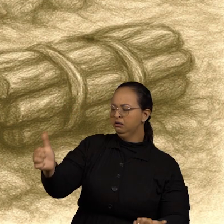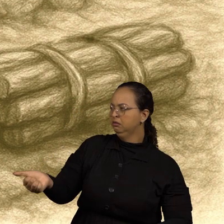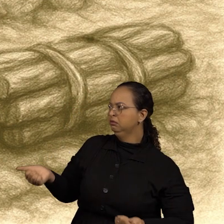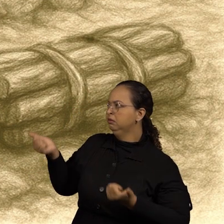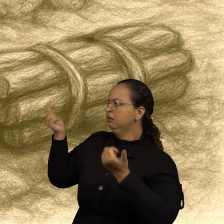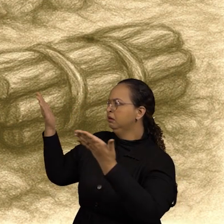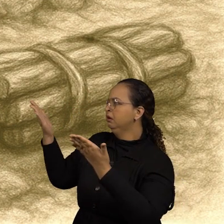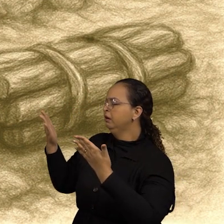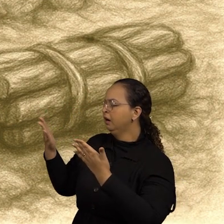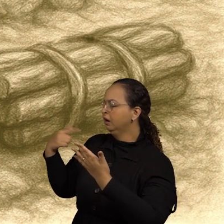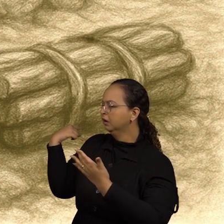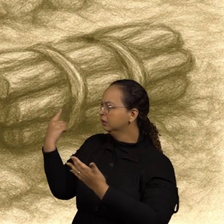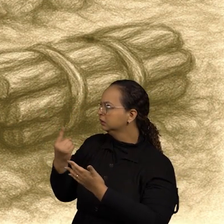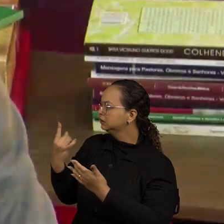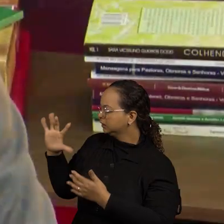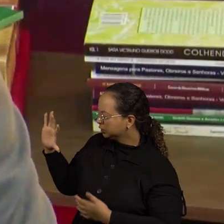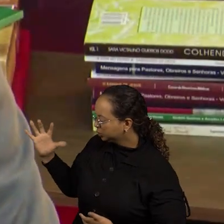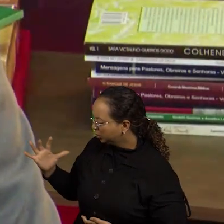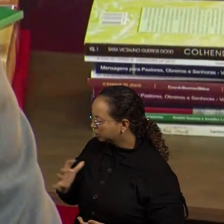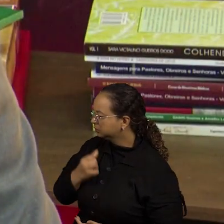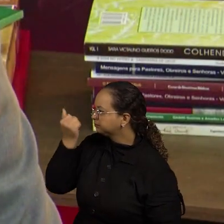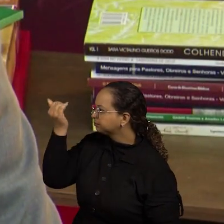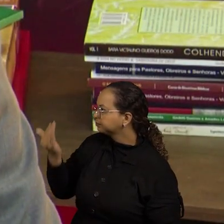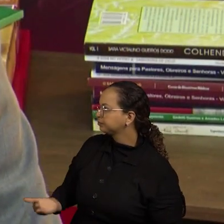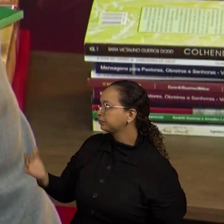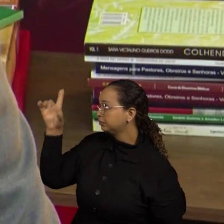nome do Senhor. Interessante que